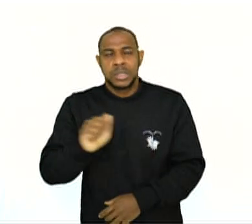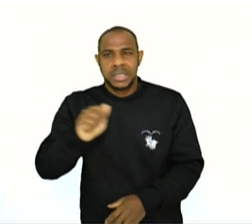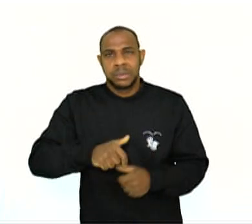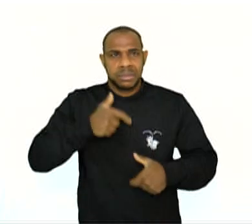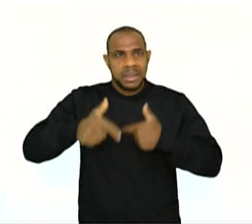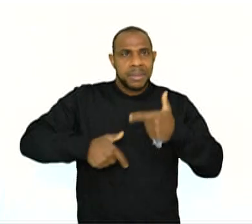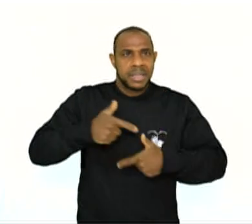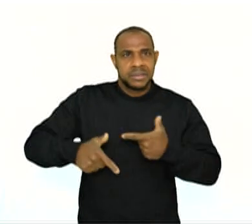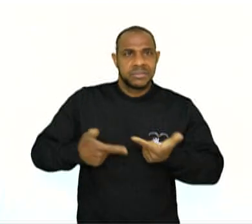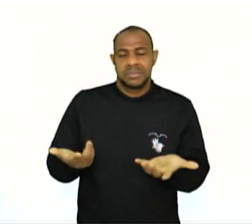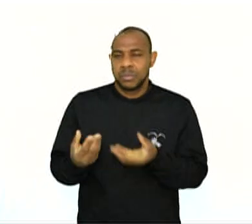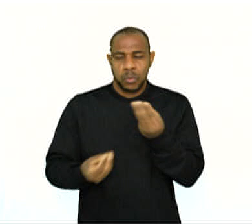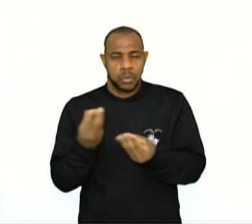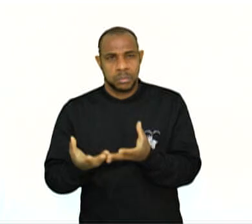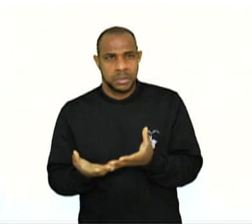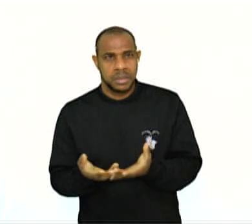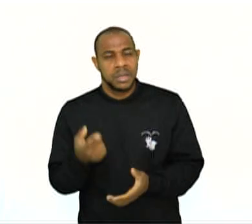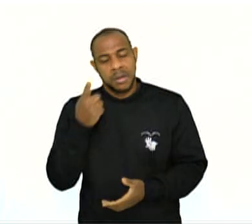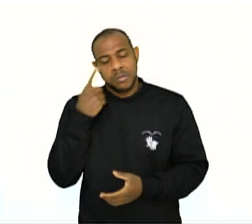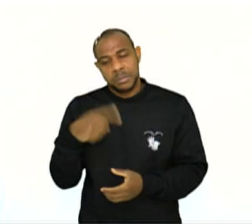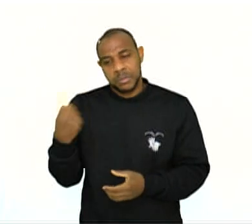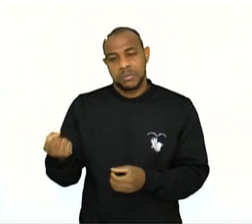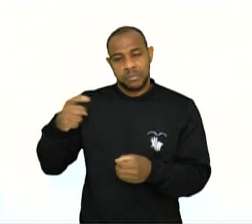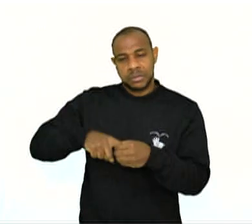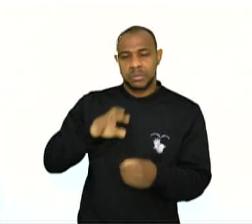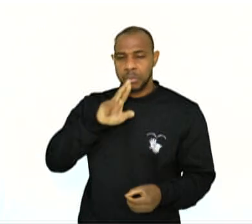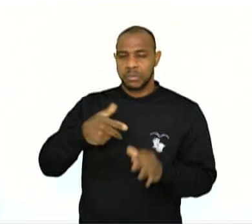trabalhista. Daqui a pouquinho voltamos aí com a correção.